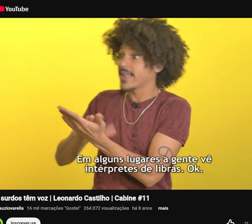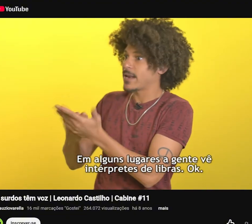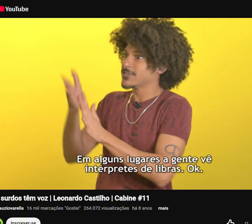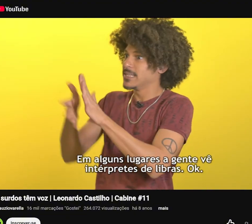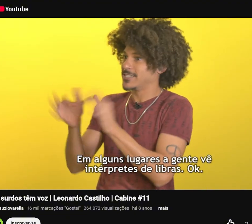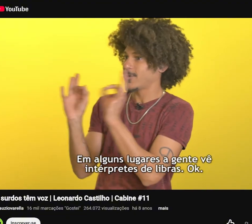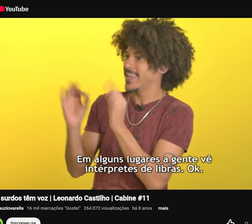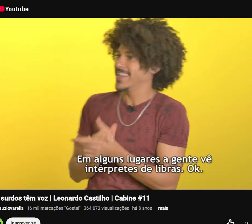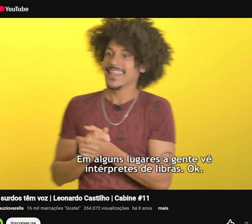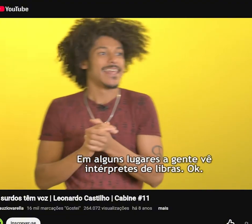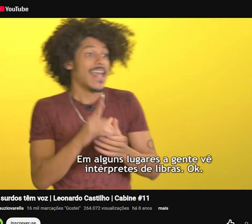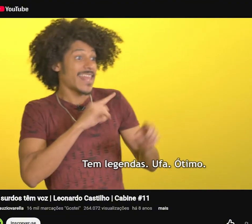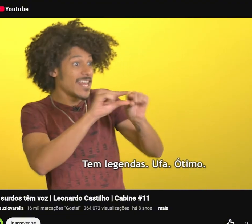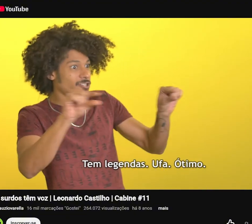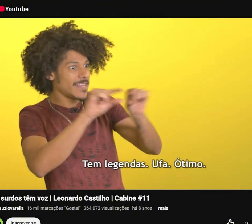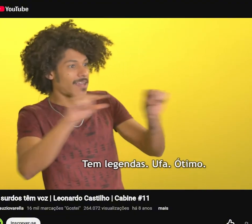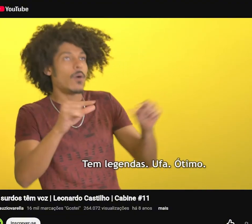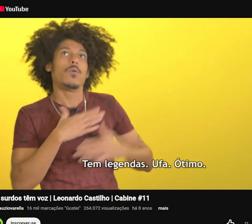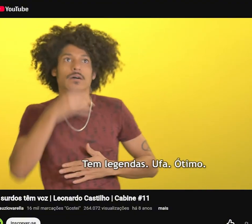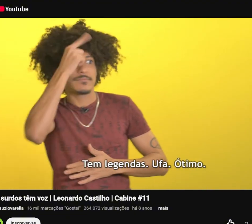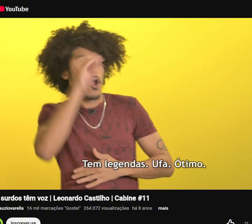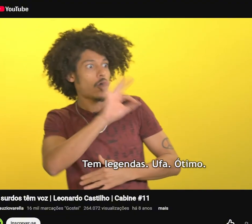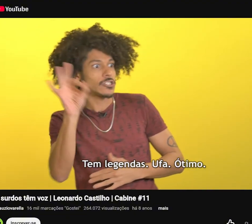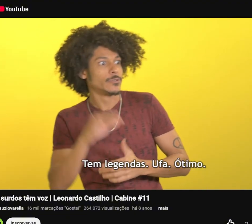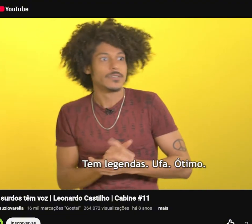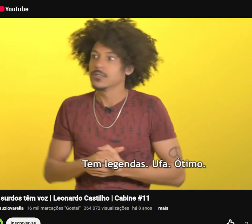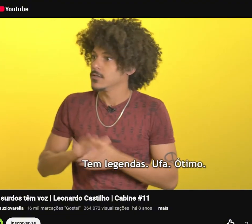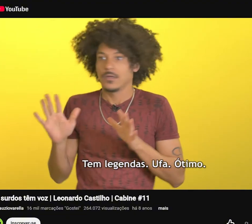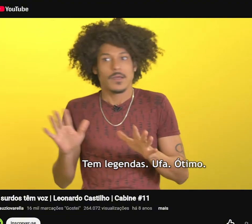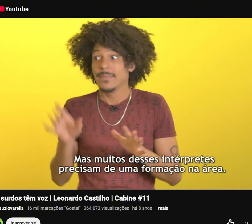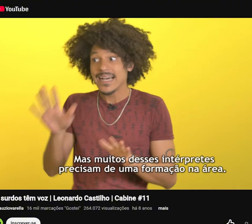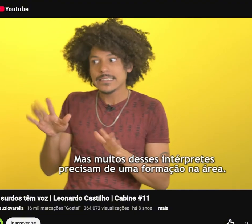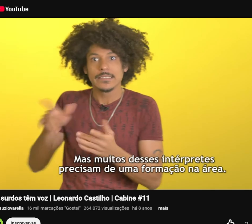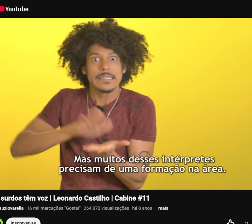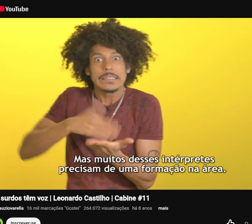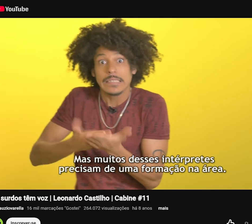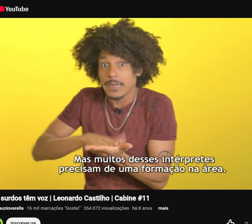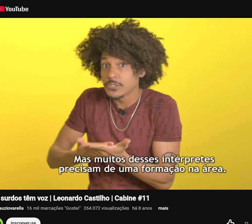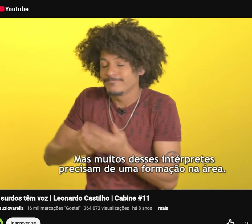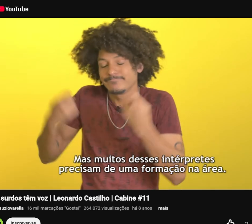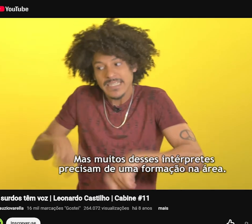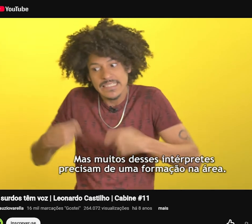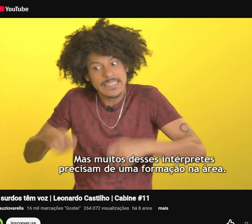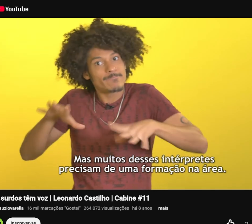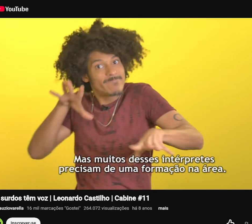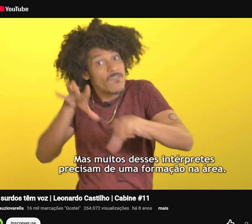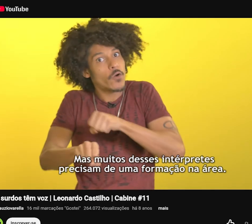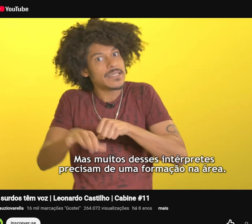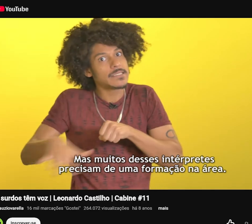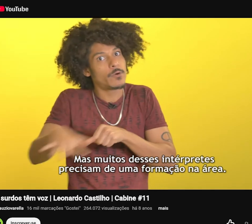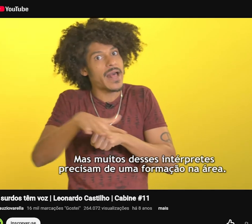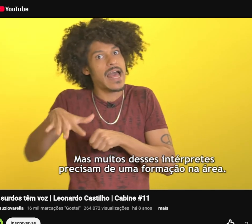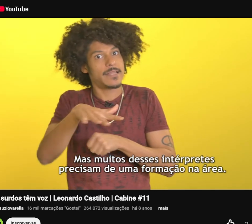a ter intérprete livre, ok? Telecentralção, ótimo. Mas o intérprete precisa